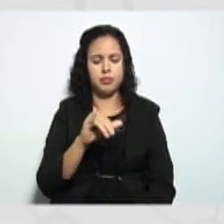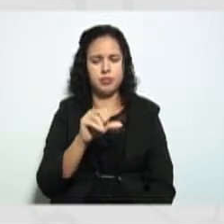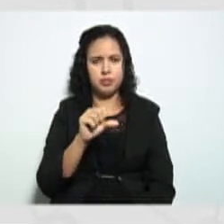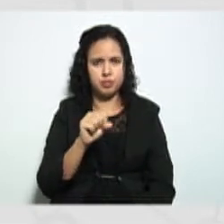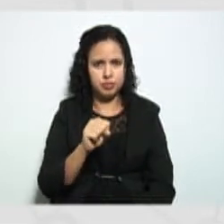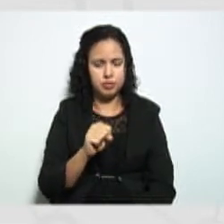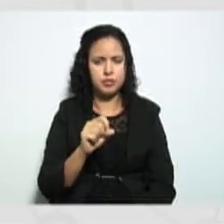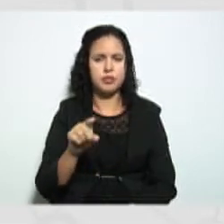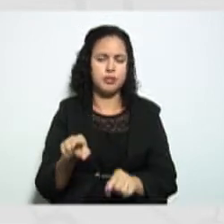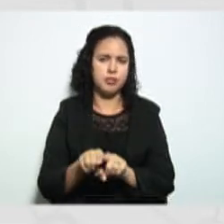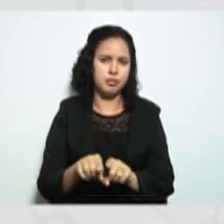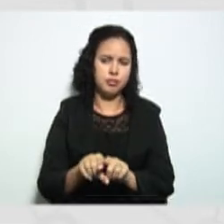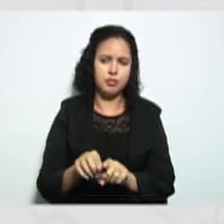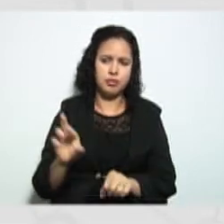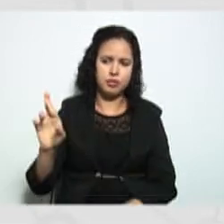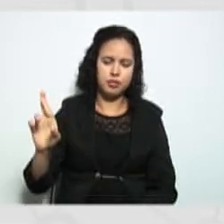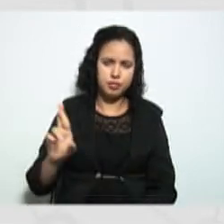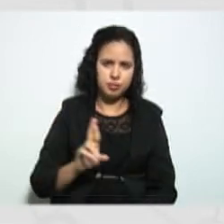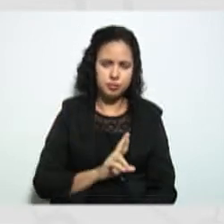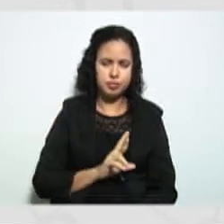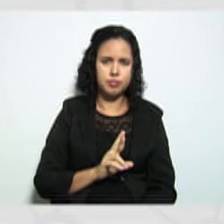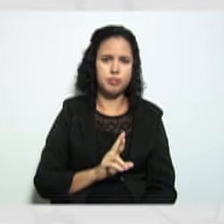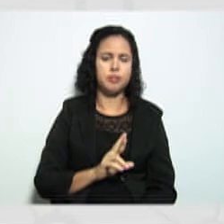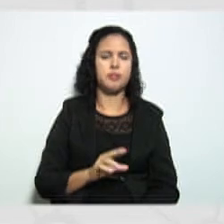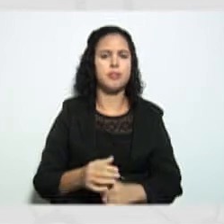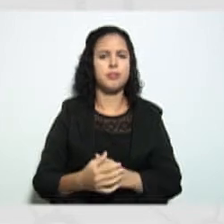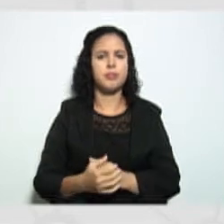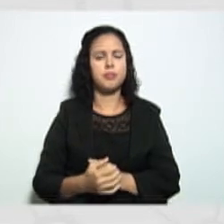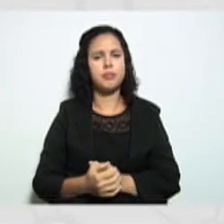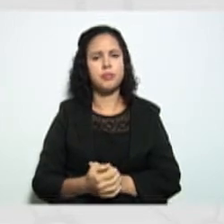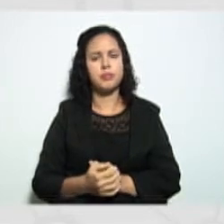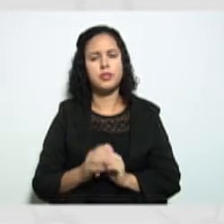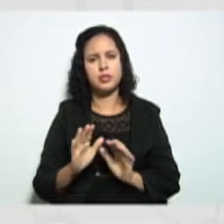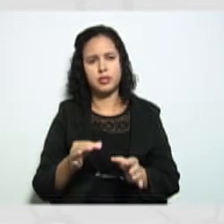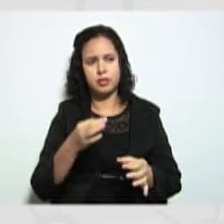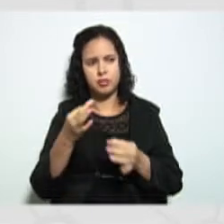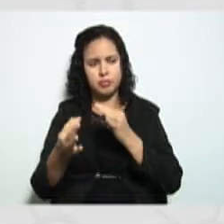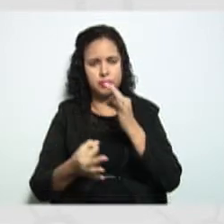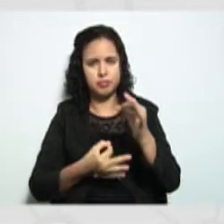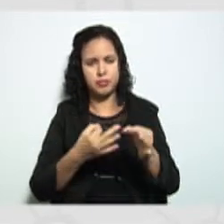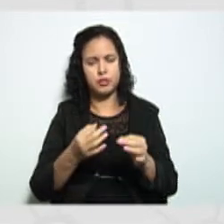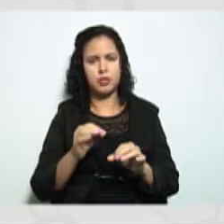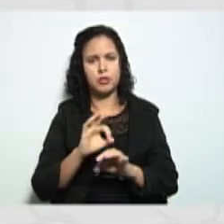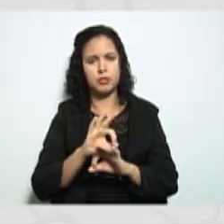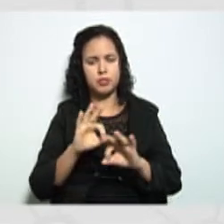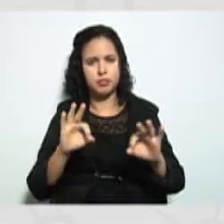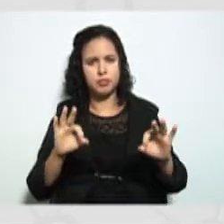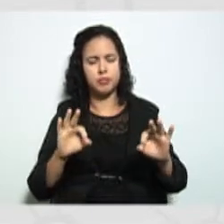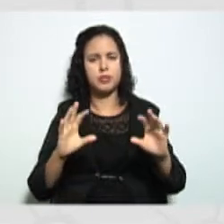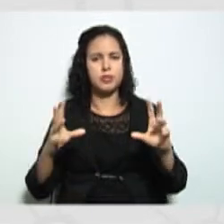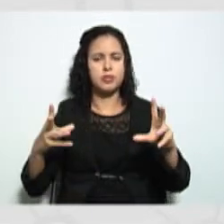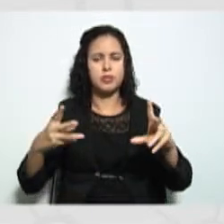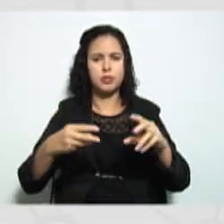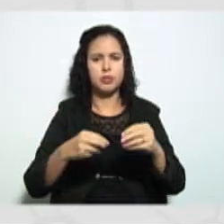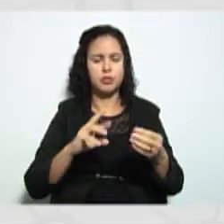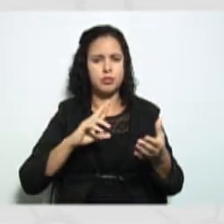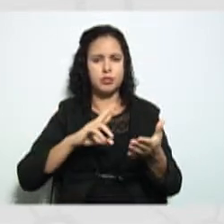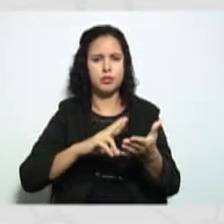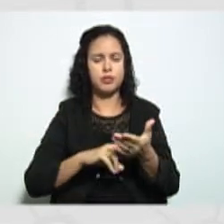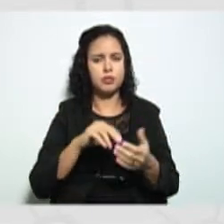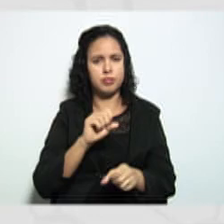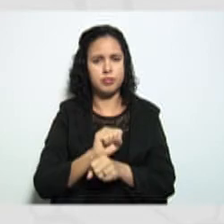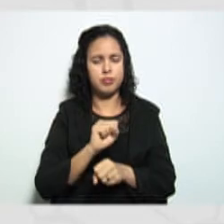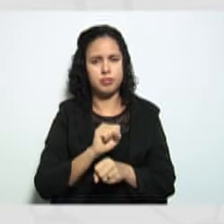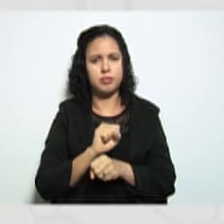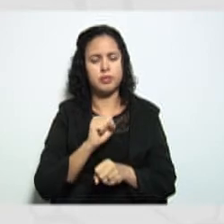nos respondeu. Ela respondeu a questão número 4, que a gente acabou de comentar. Ótimo, então colhemos todas as respostas, esperamos que tenha